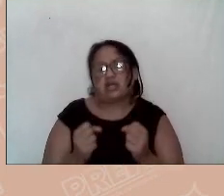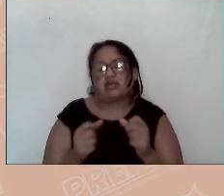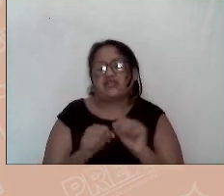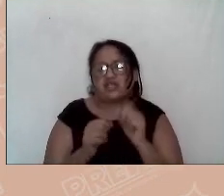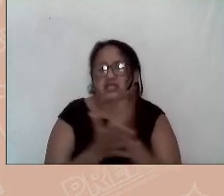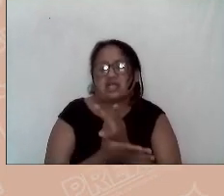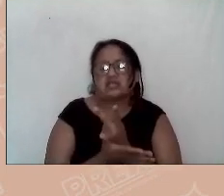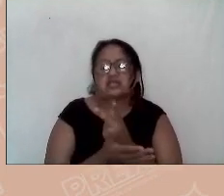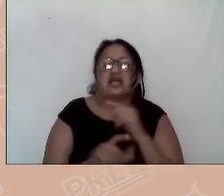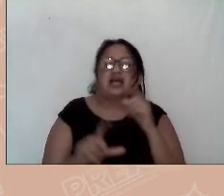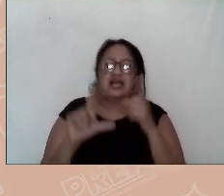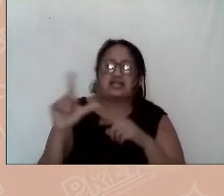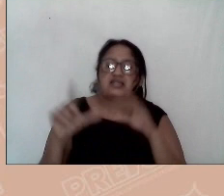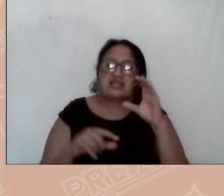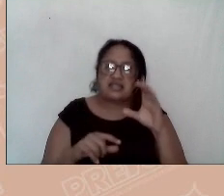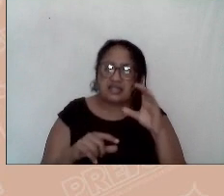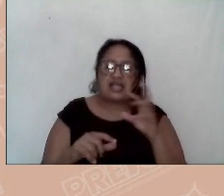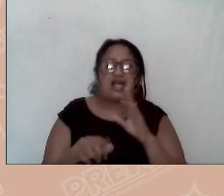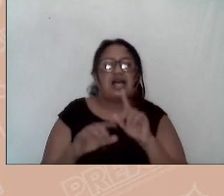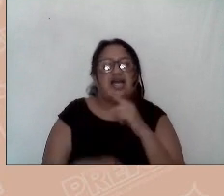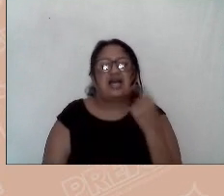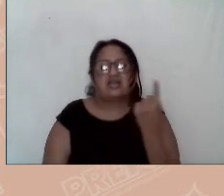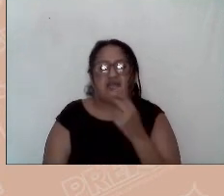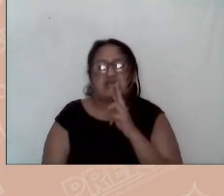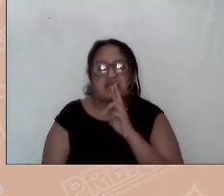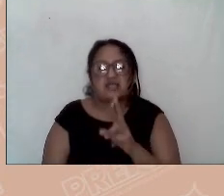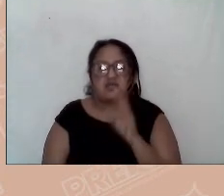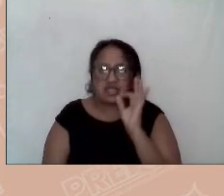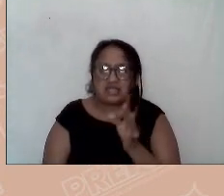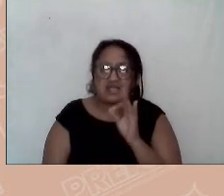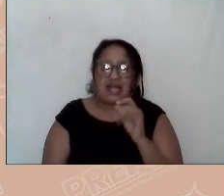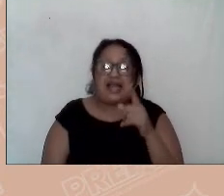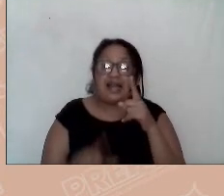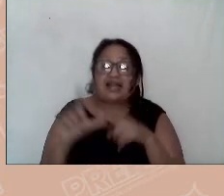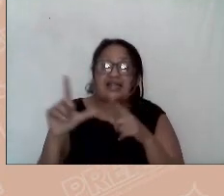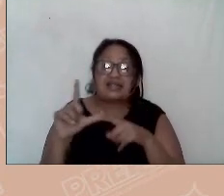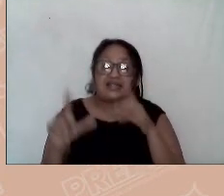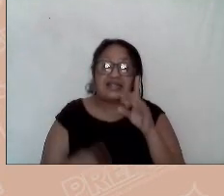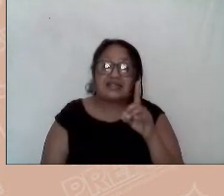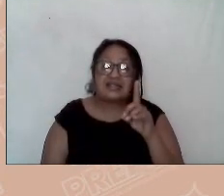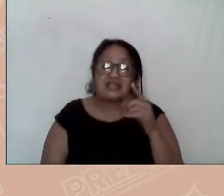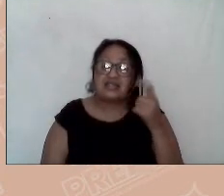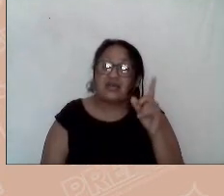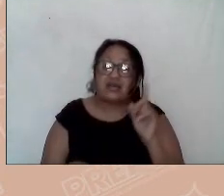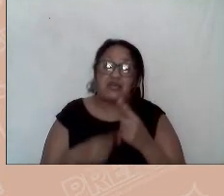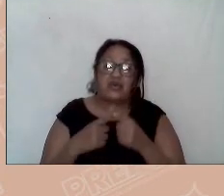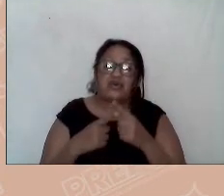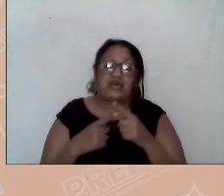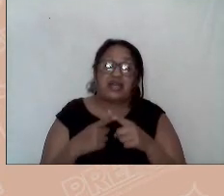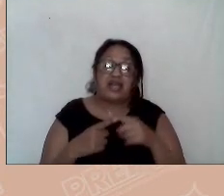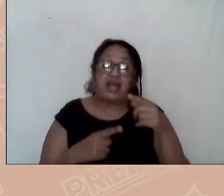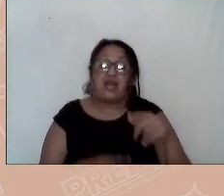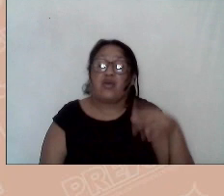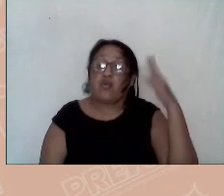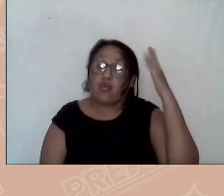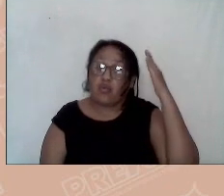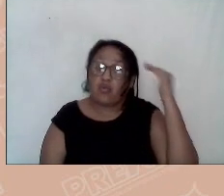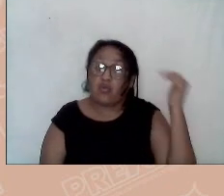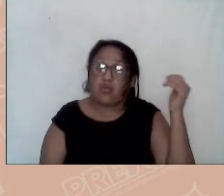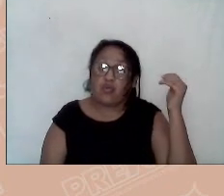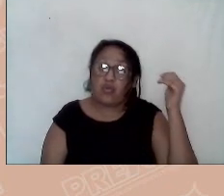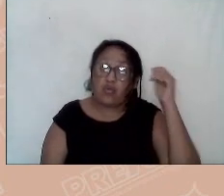C é a nossa resposta tá a letra D não é porque o autor evita se assumir como um hacker não o tempo todo ele tá